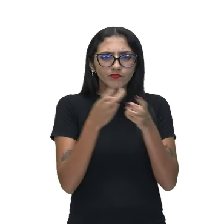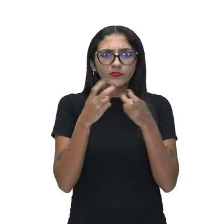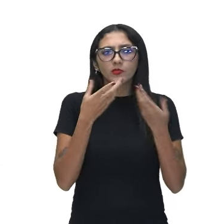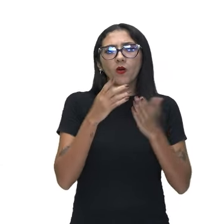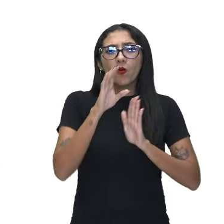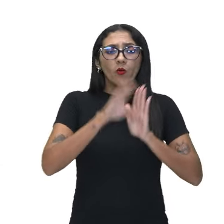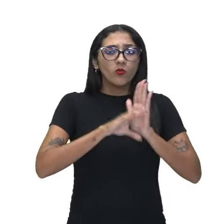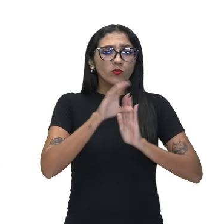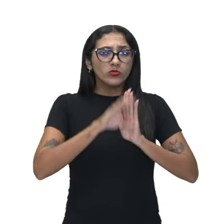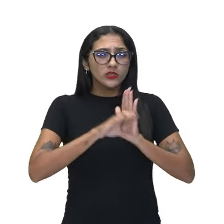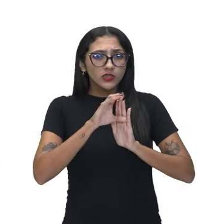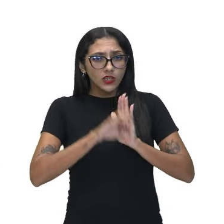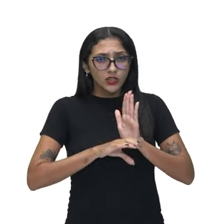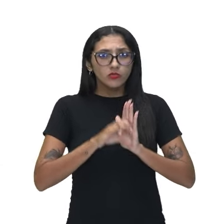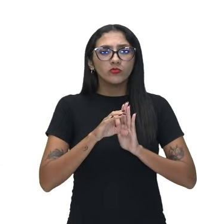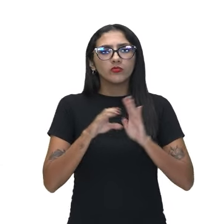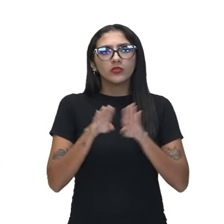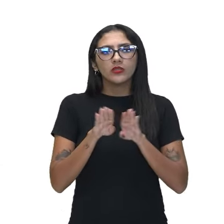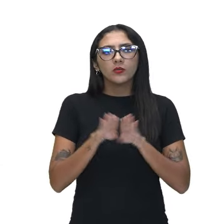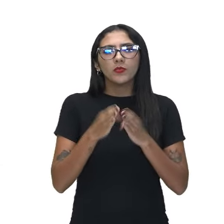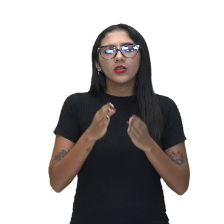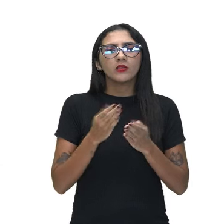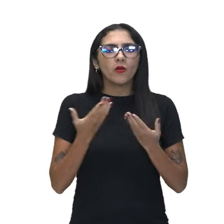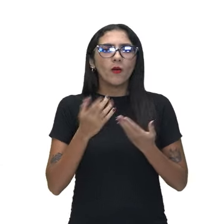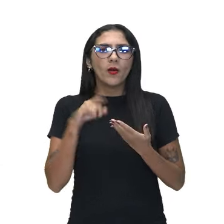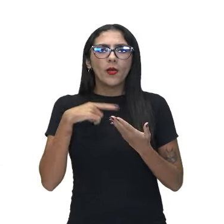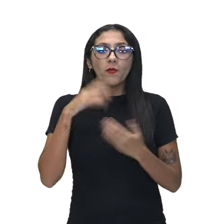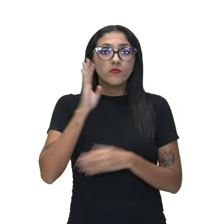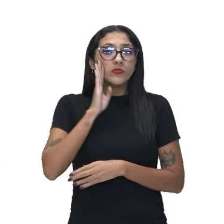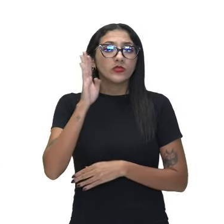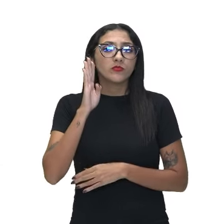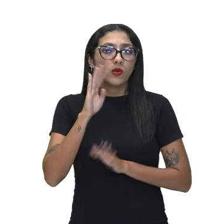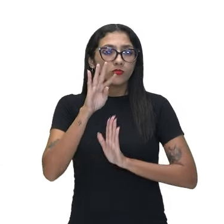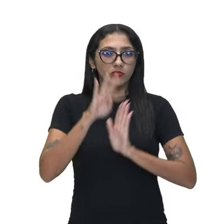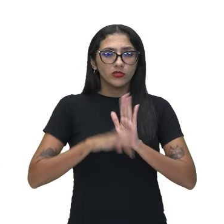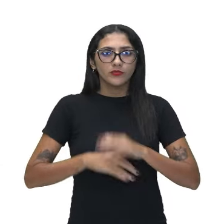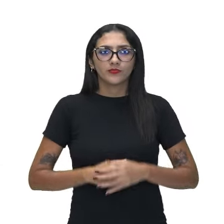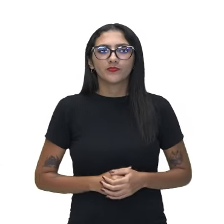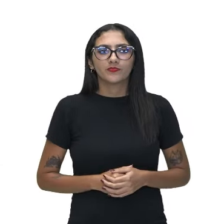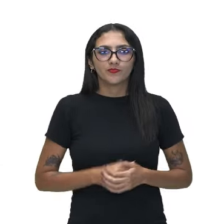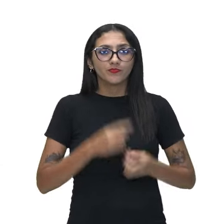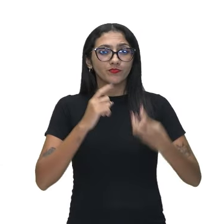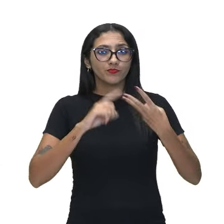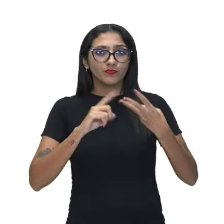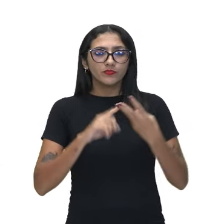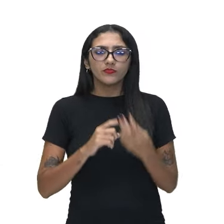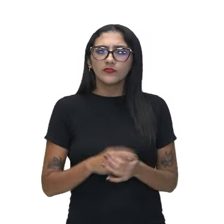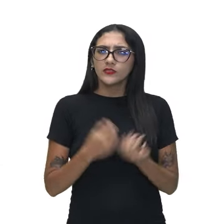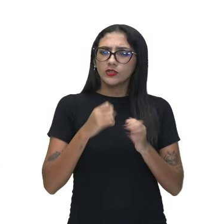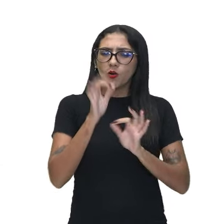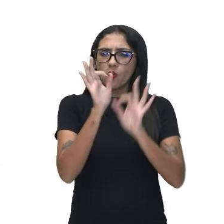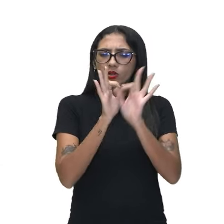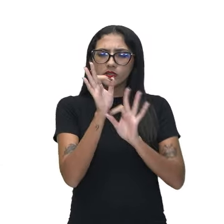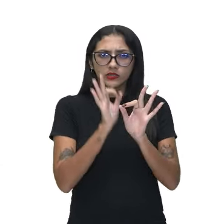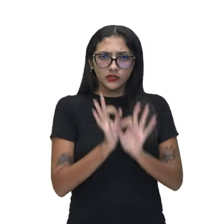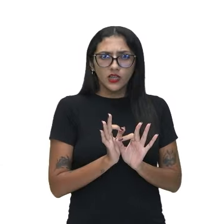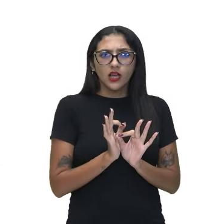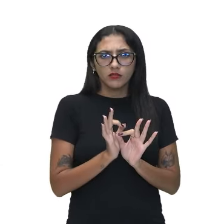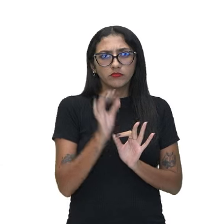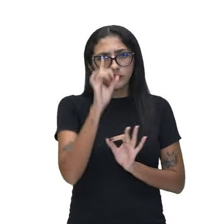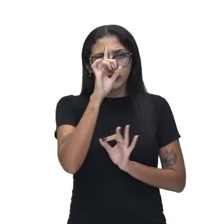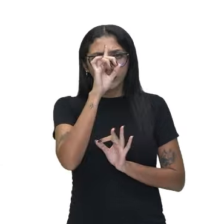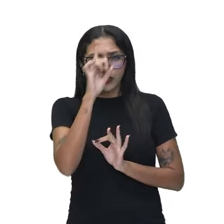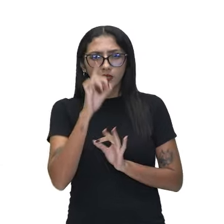pontos fundamentais desse meu texto-fonte. Depois, organizar essas ideias principais e, por